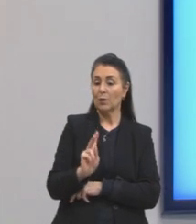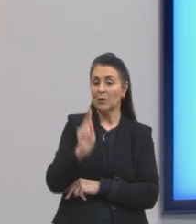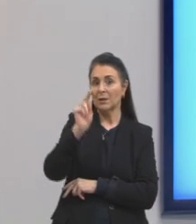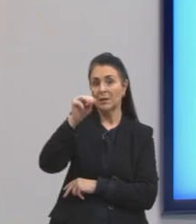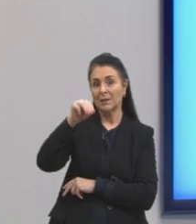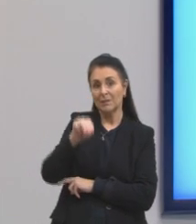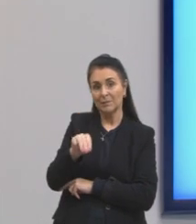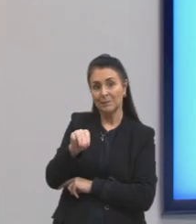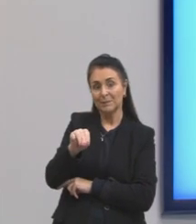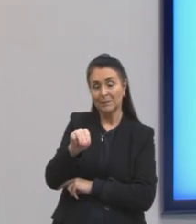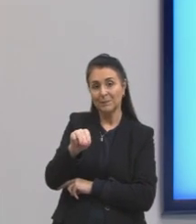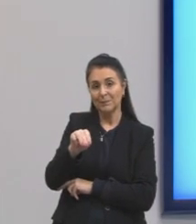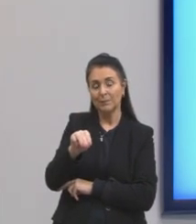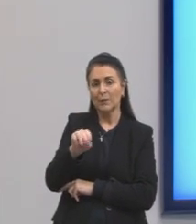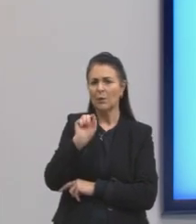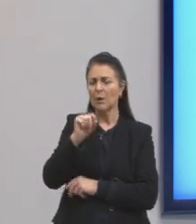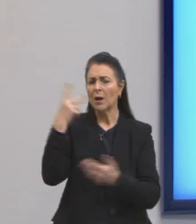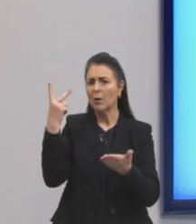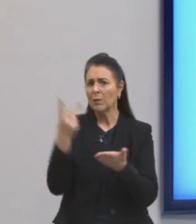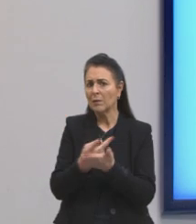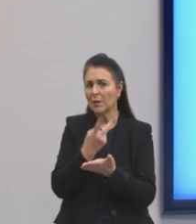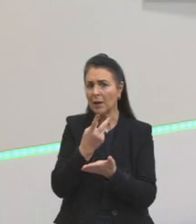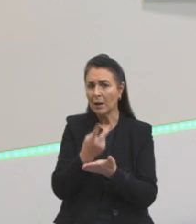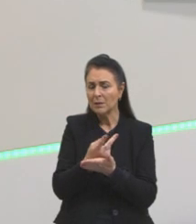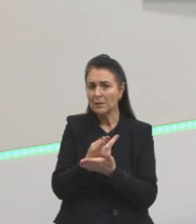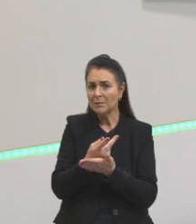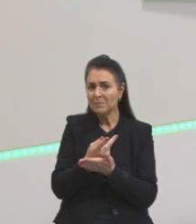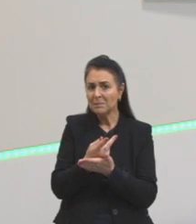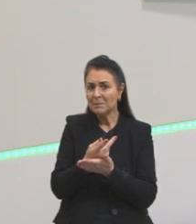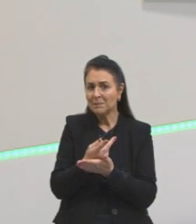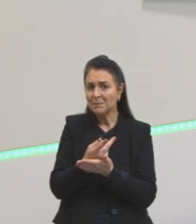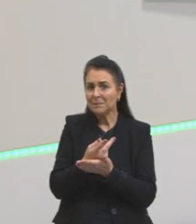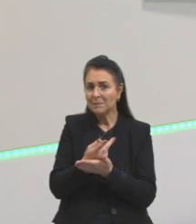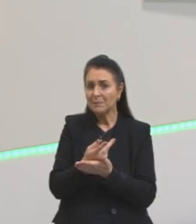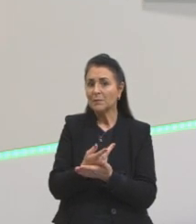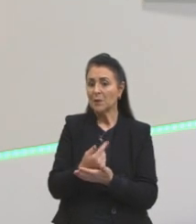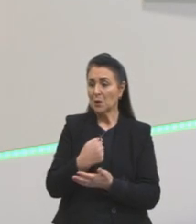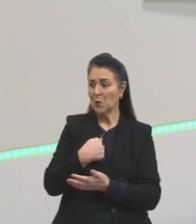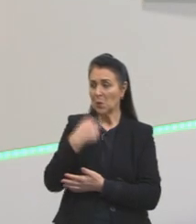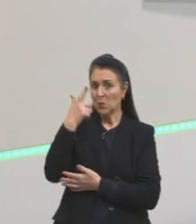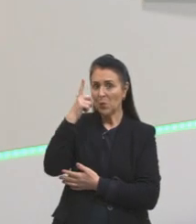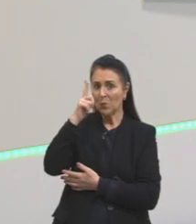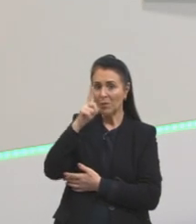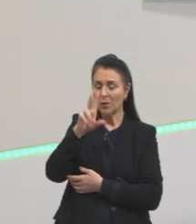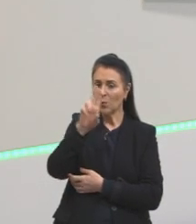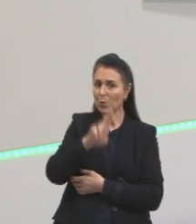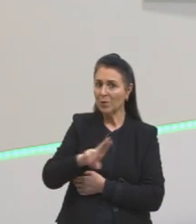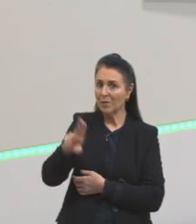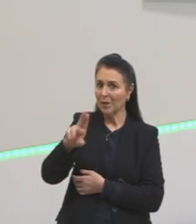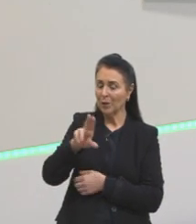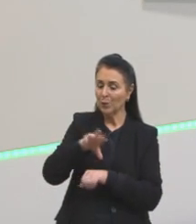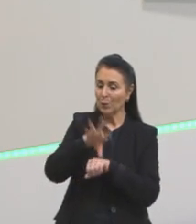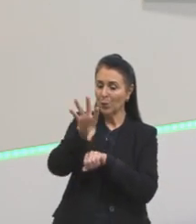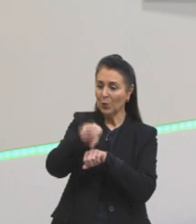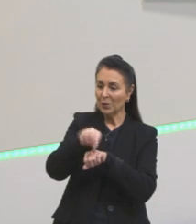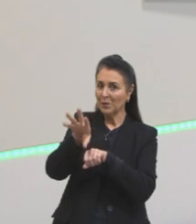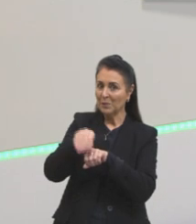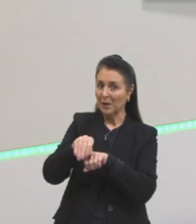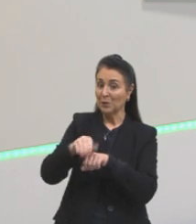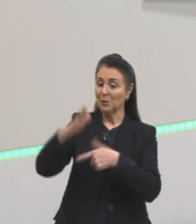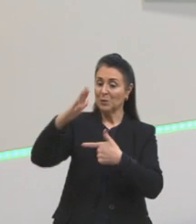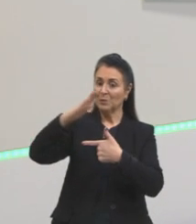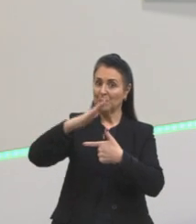e 5 km o que acontece a partir desse momento eu consegui aplicando o conhecimento de Teorema de